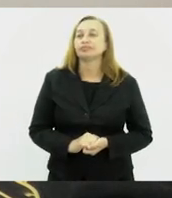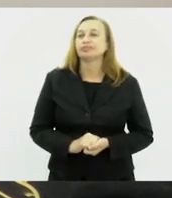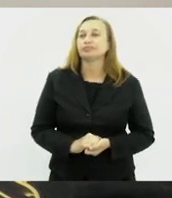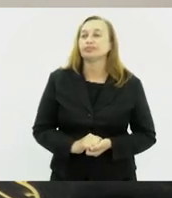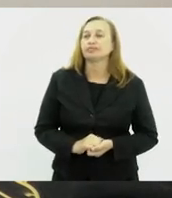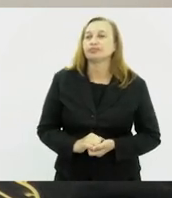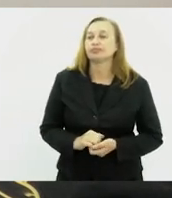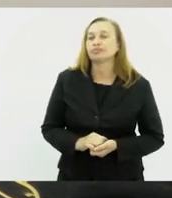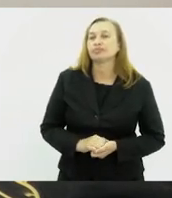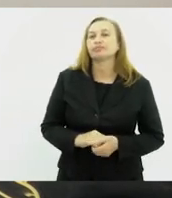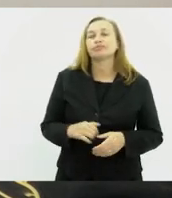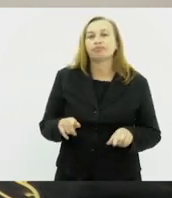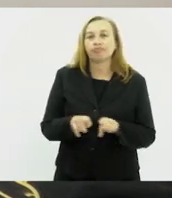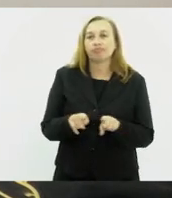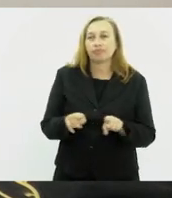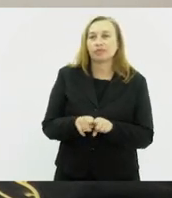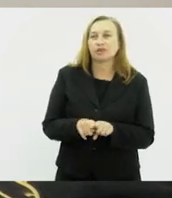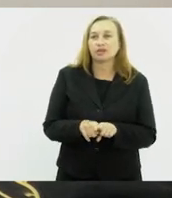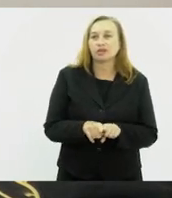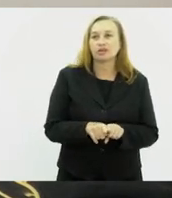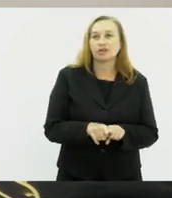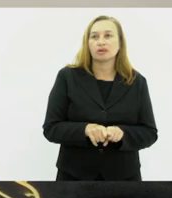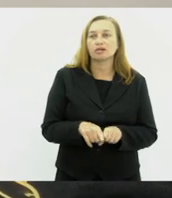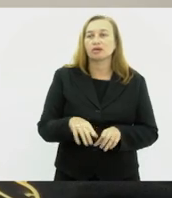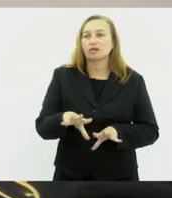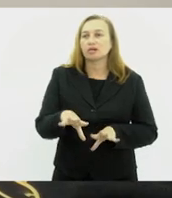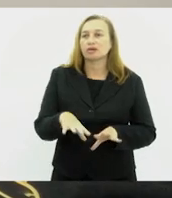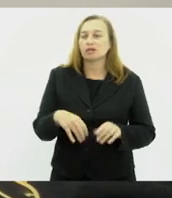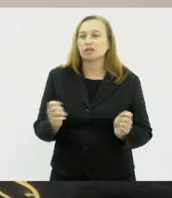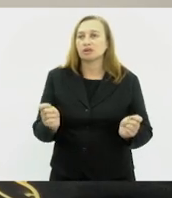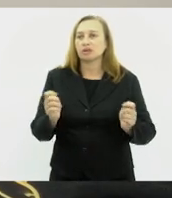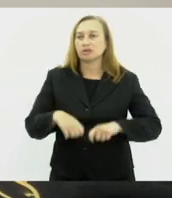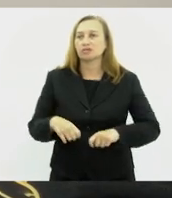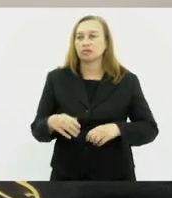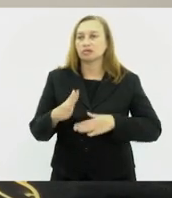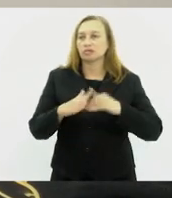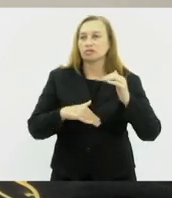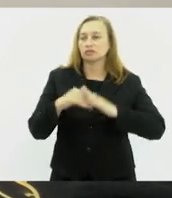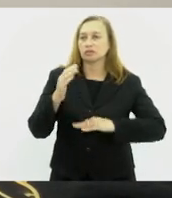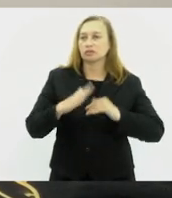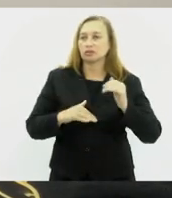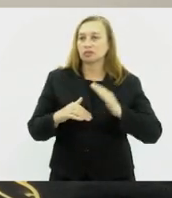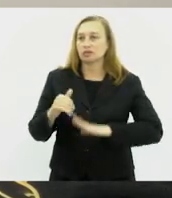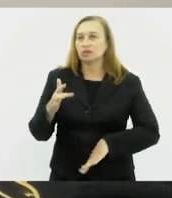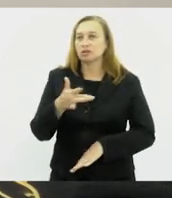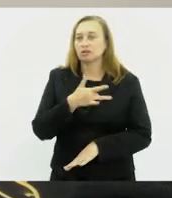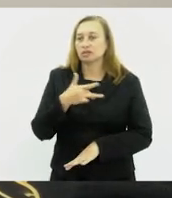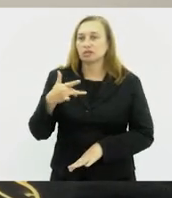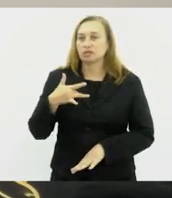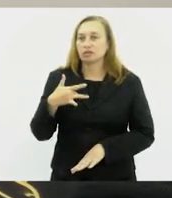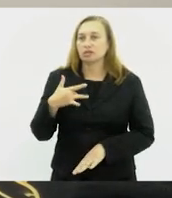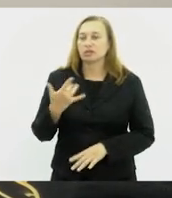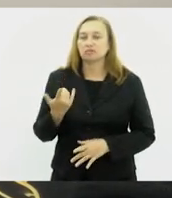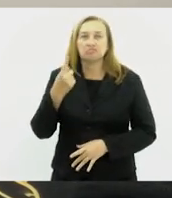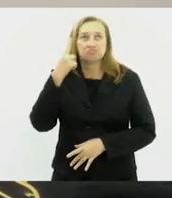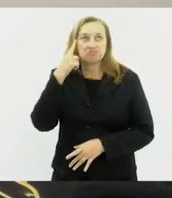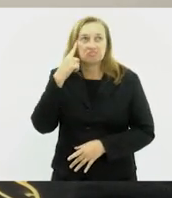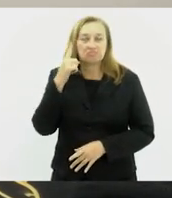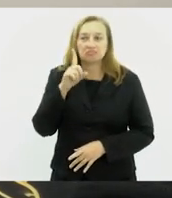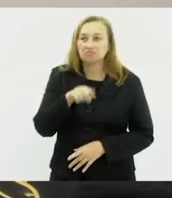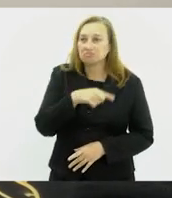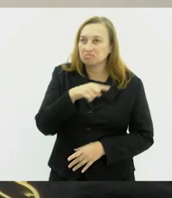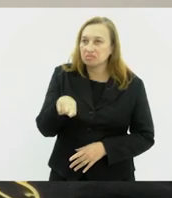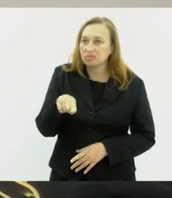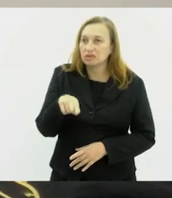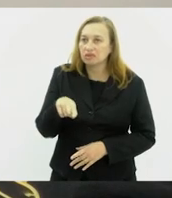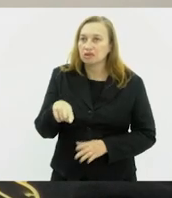internado e também um programa de capacitação permanente dos profissionais da Saúde porque essa lógica proibicionista essa lógica né da